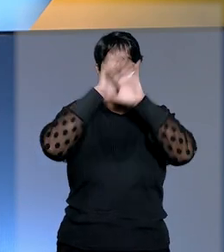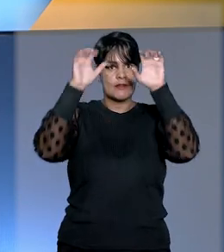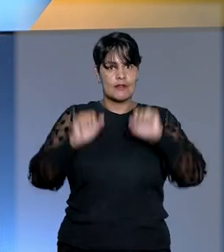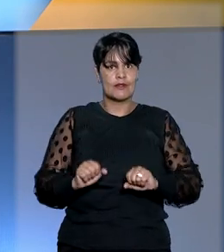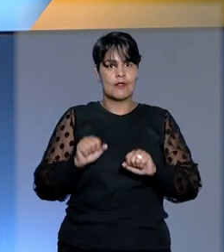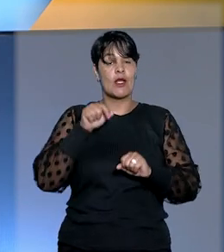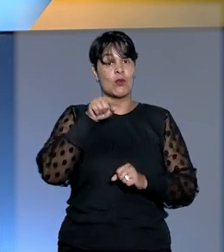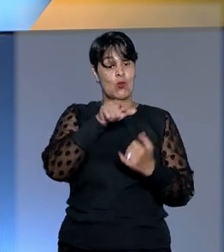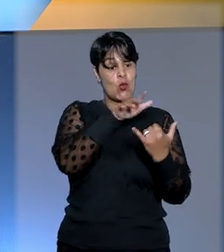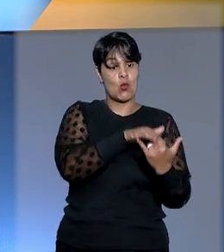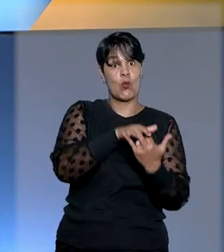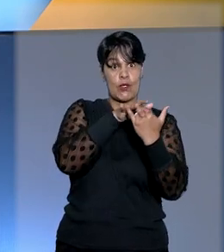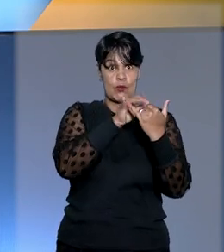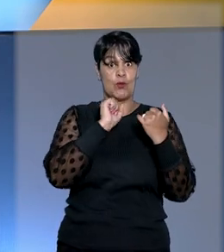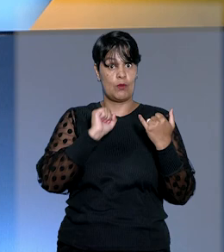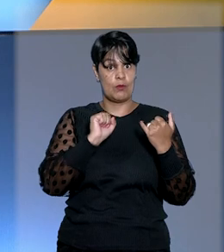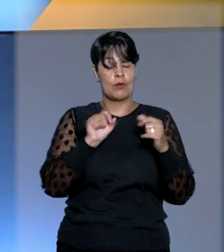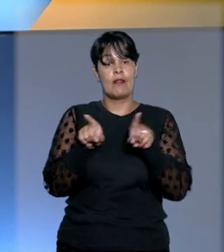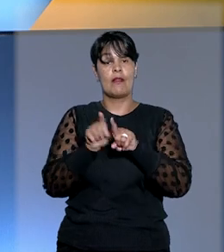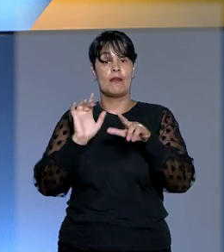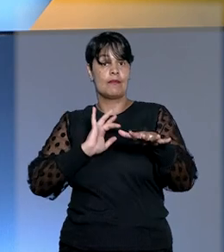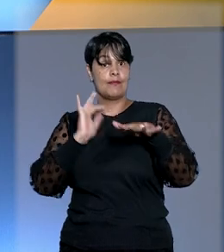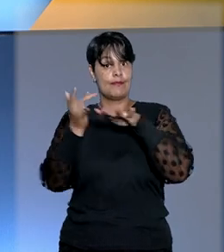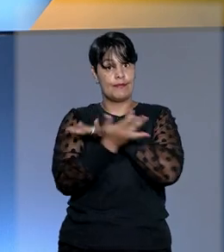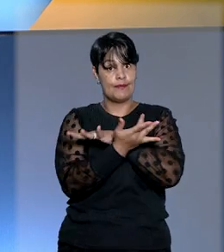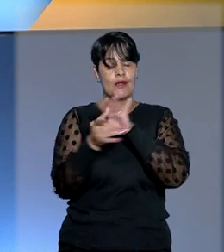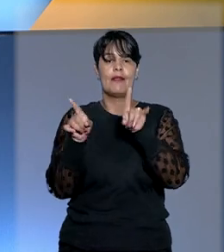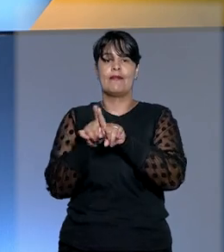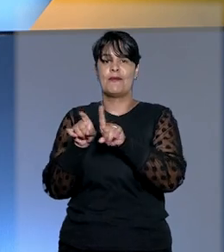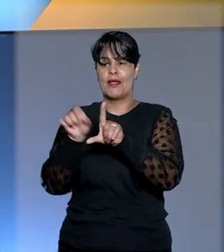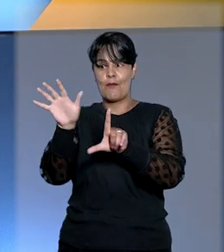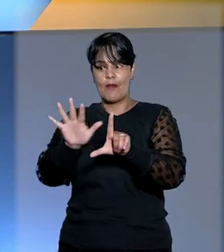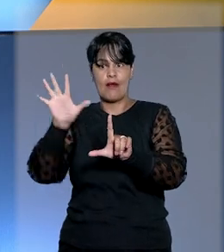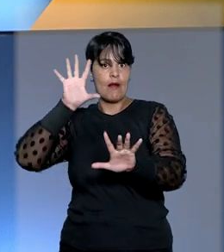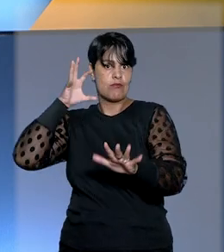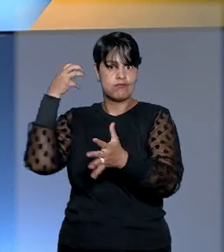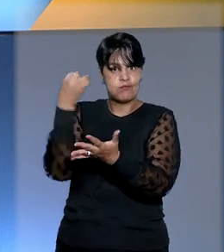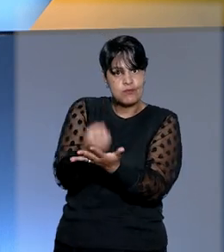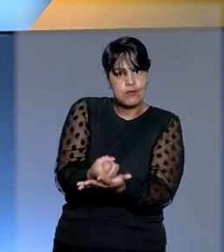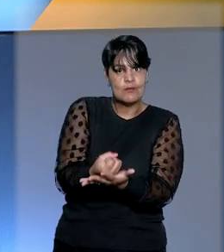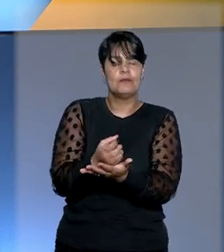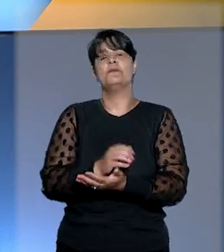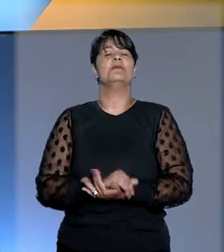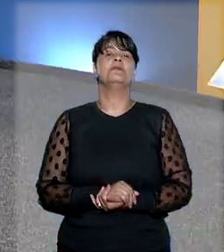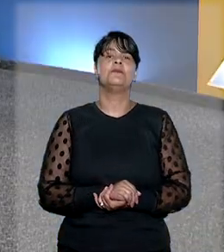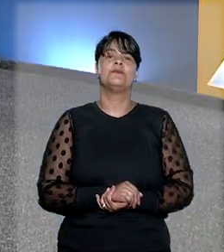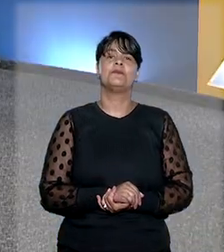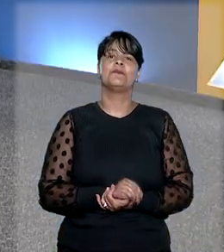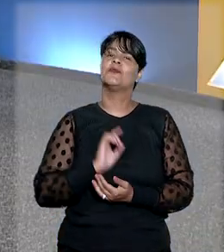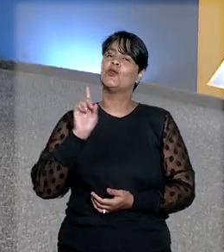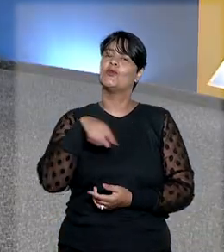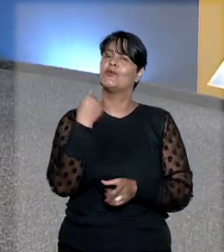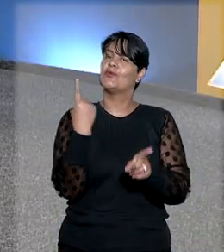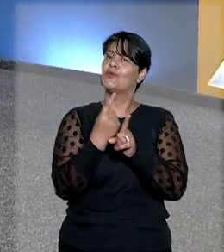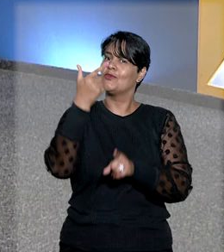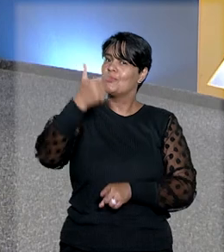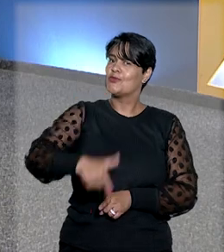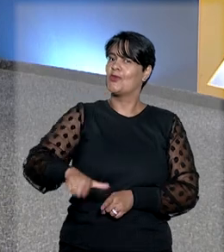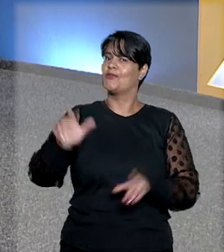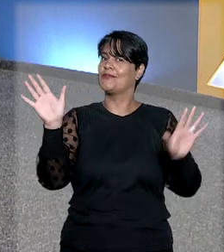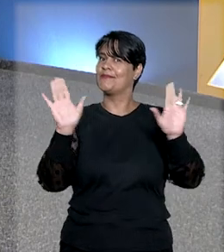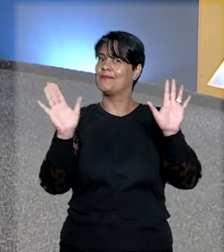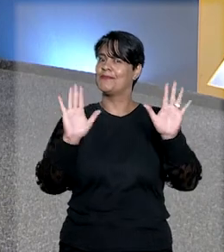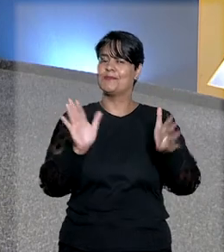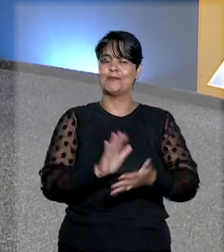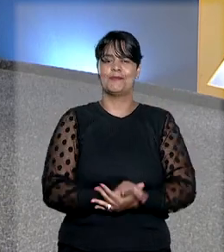no nosso canal do YouTube, nas redes sociais e nas plataformas de podcast. A gente volta semana que